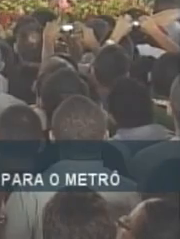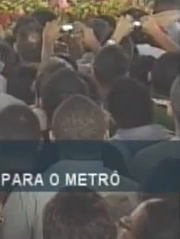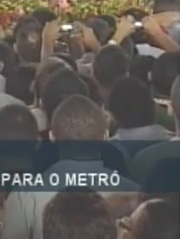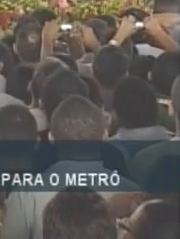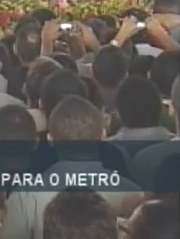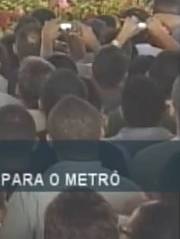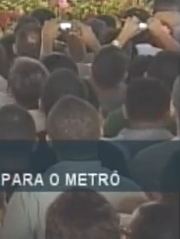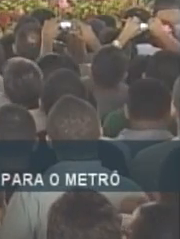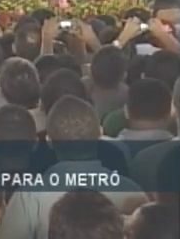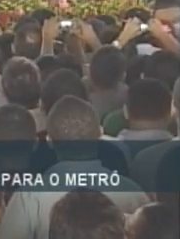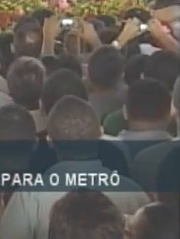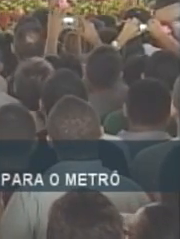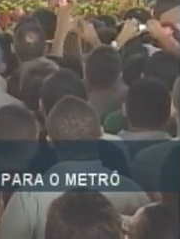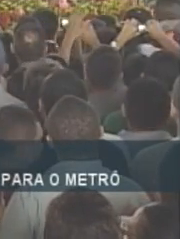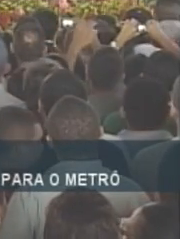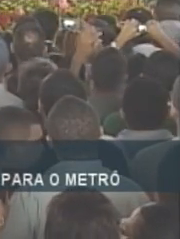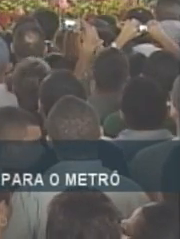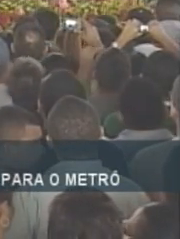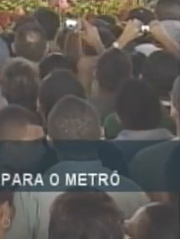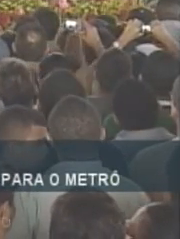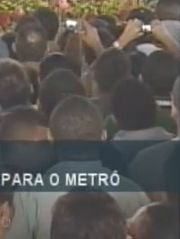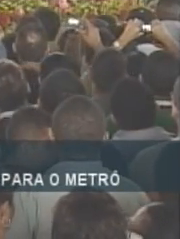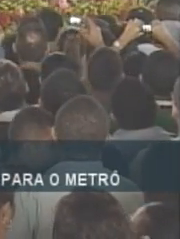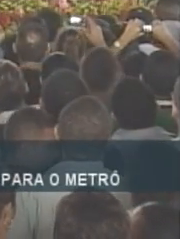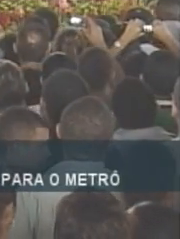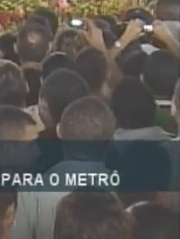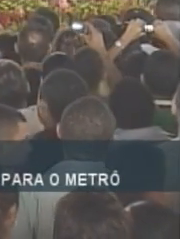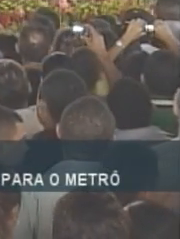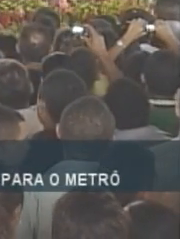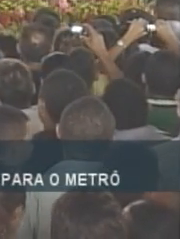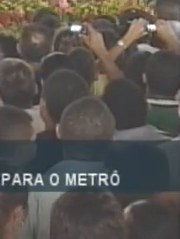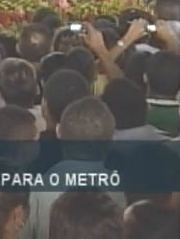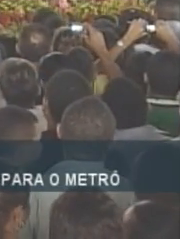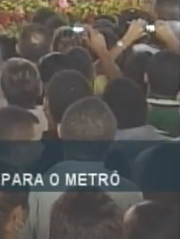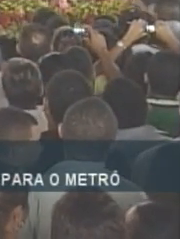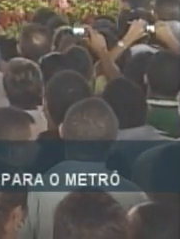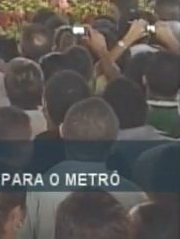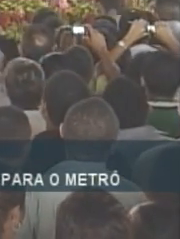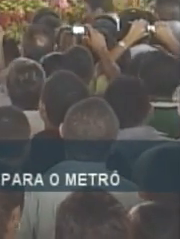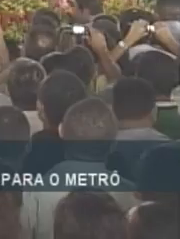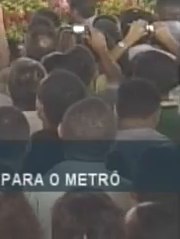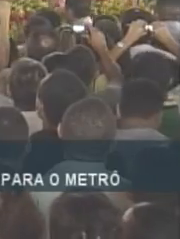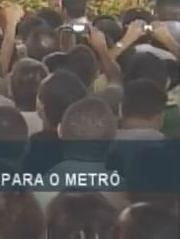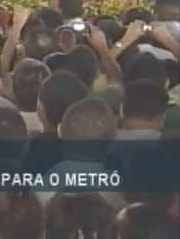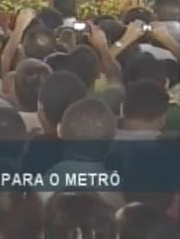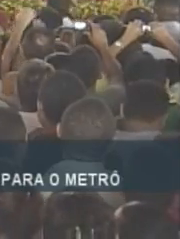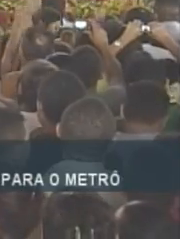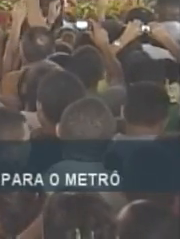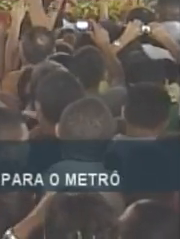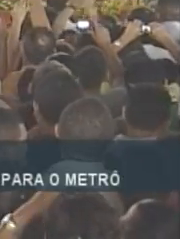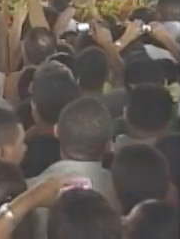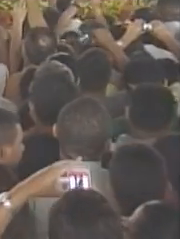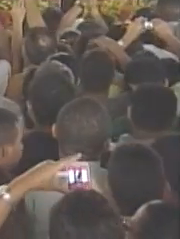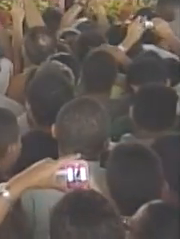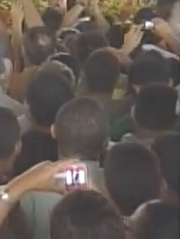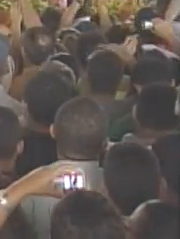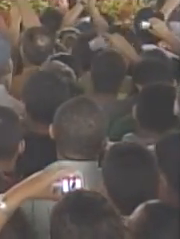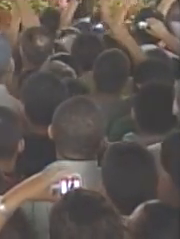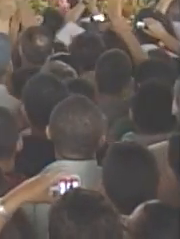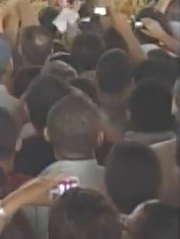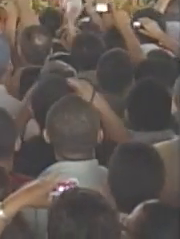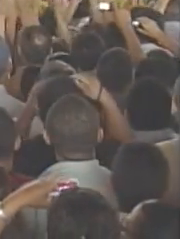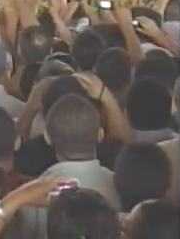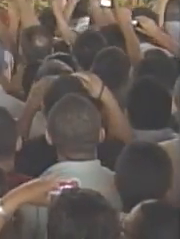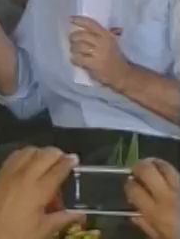Senhoras e senhores, com a palavra a senhora Presidenta da República, Dilma